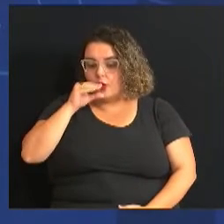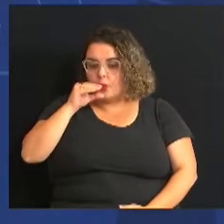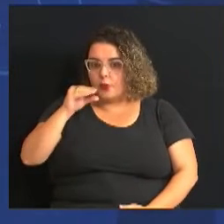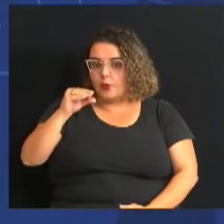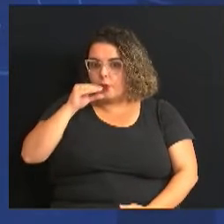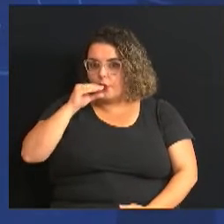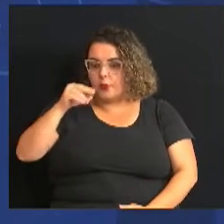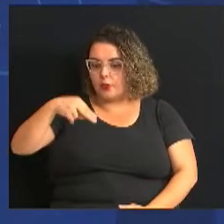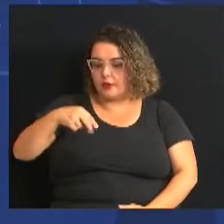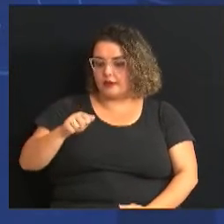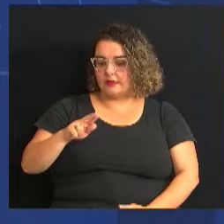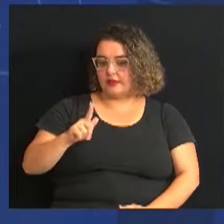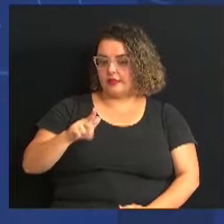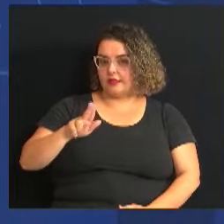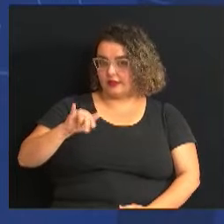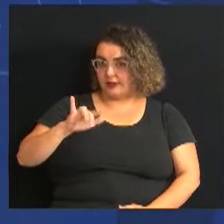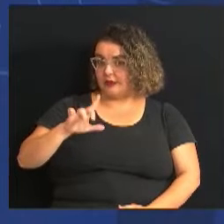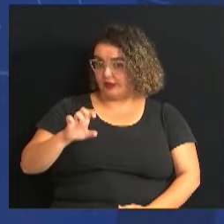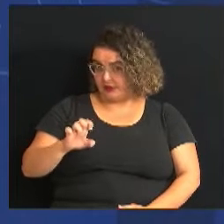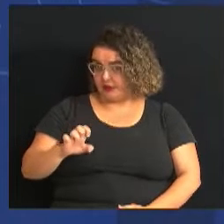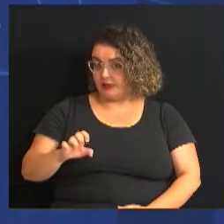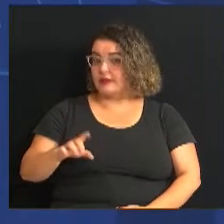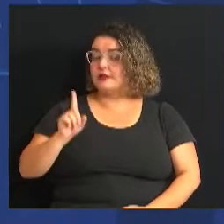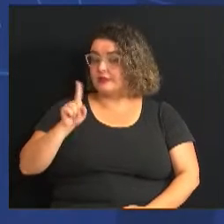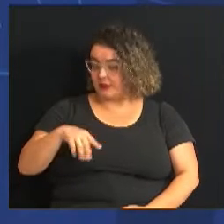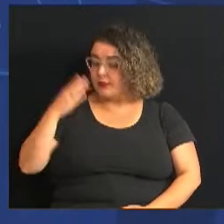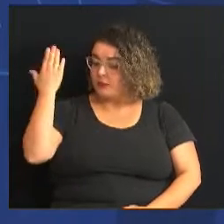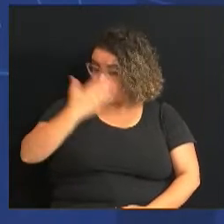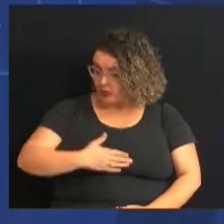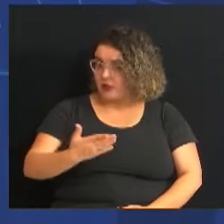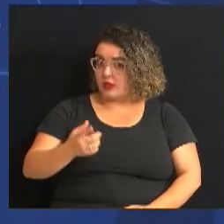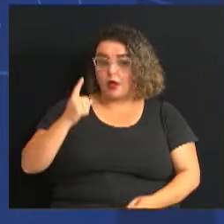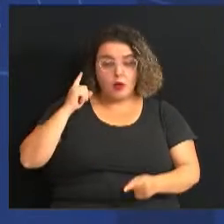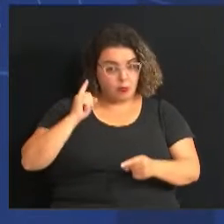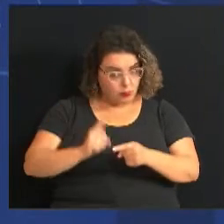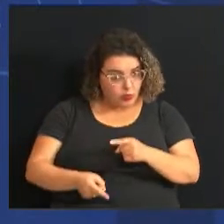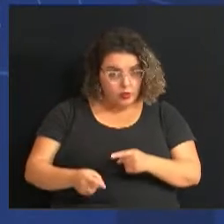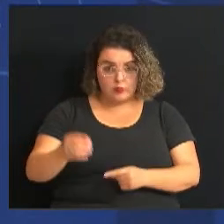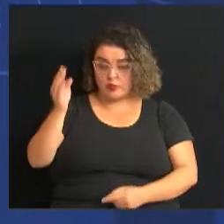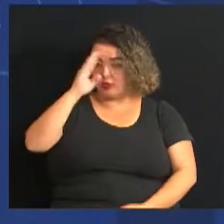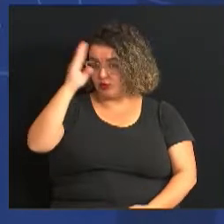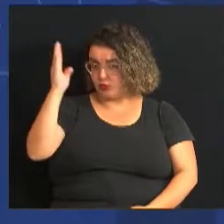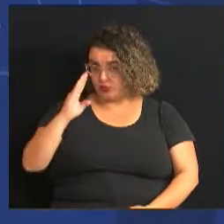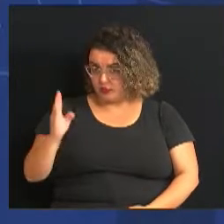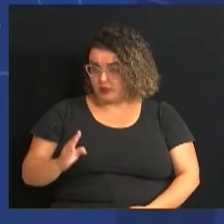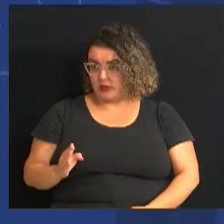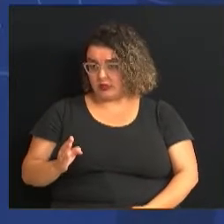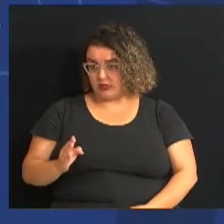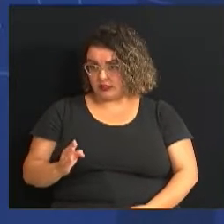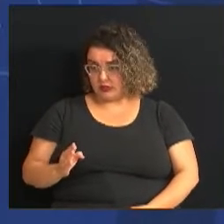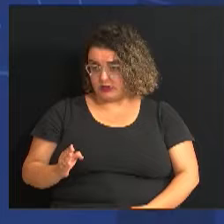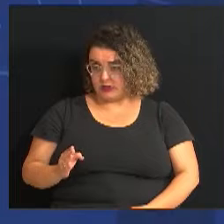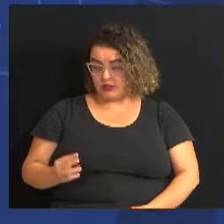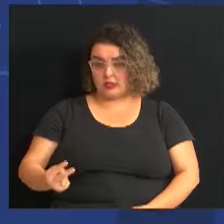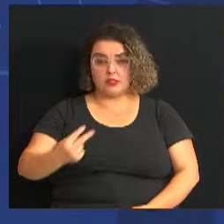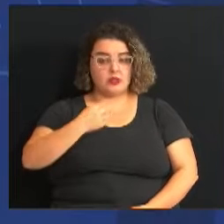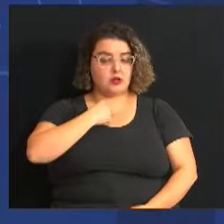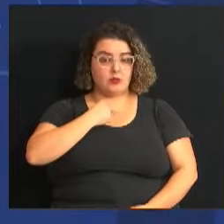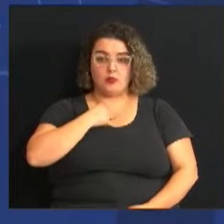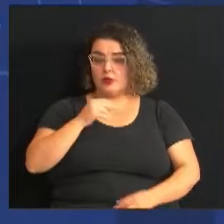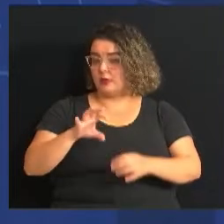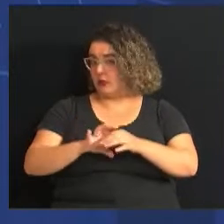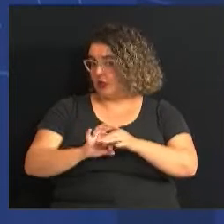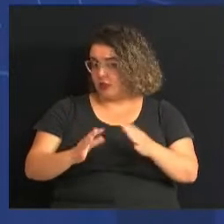narguilé. Está comprovado que o cigarro eletrônico é proibido no Brasil, então não podemos permitir que esses